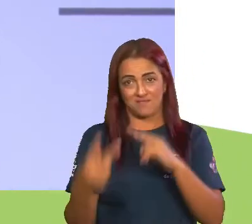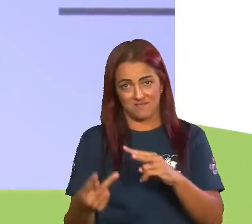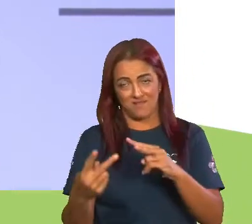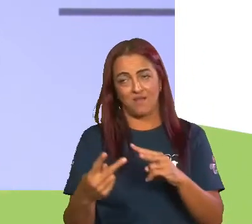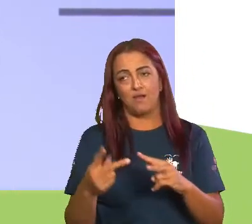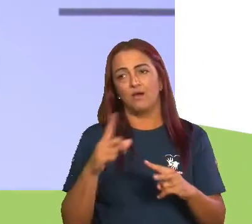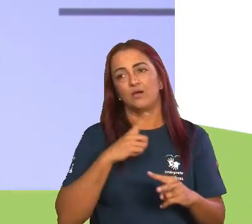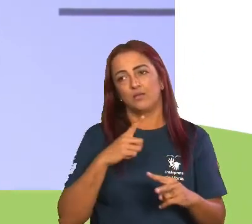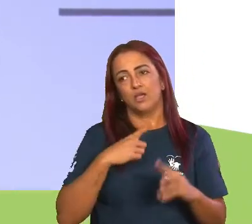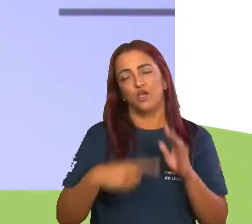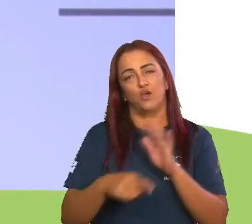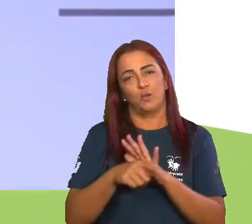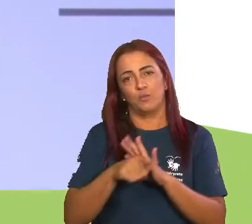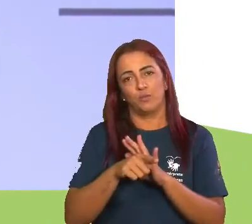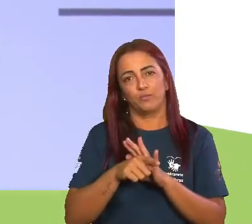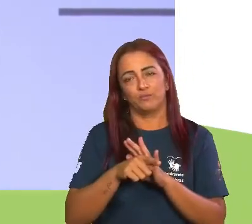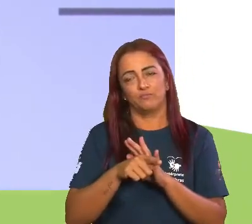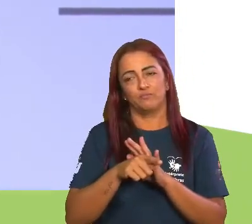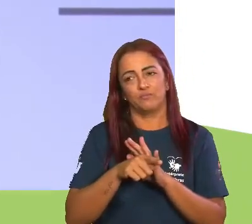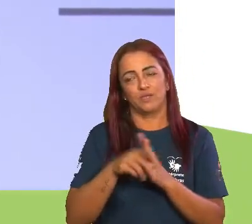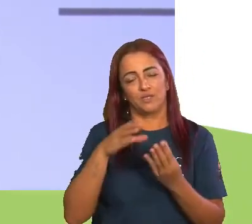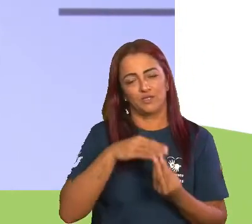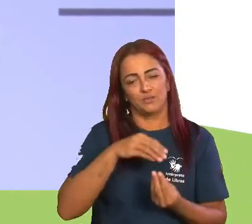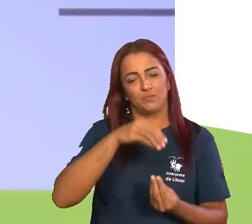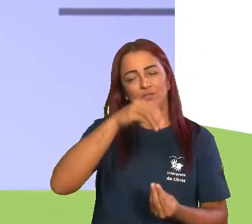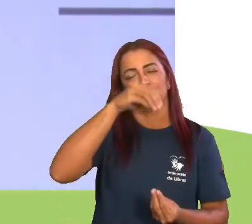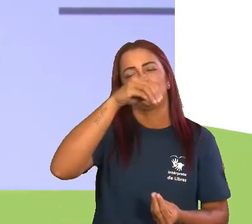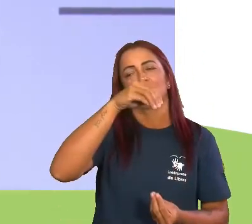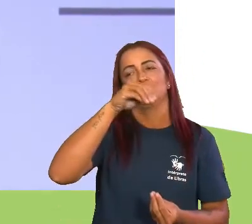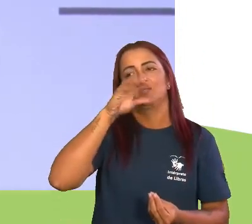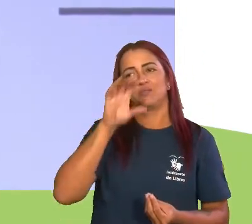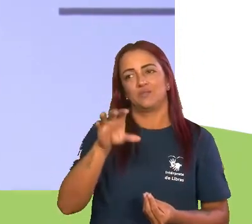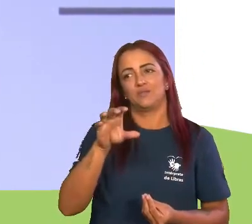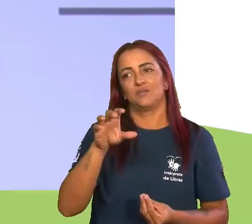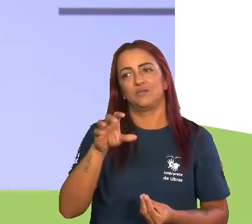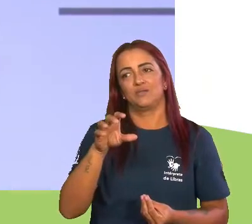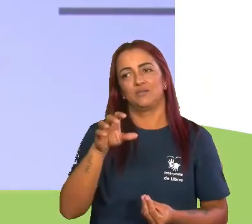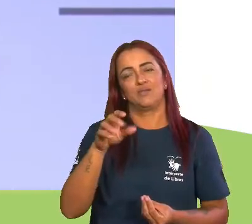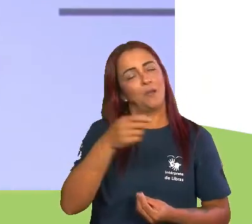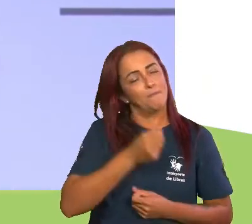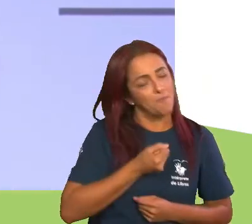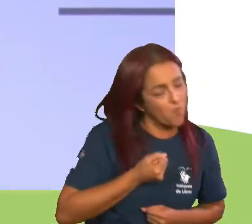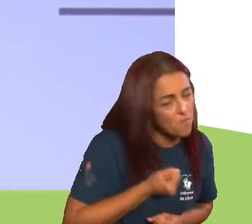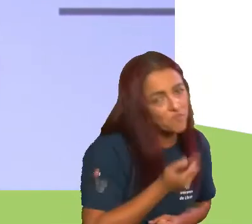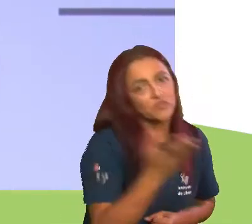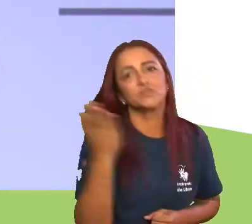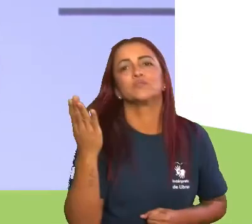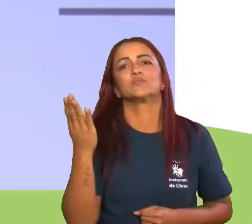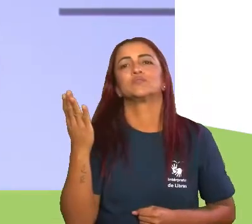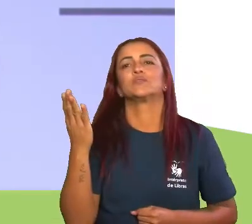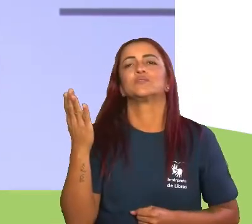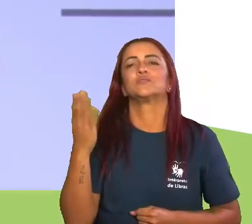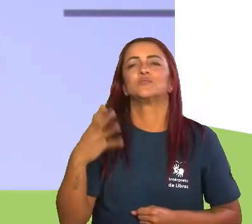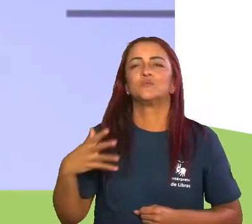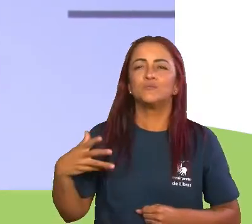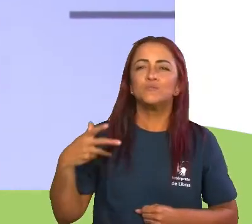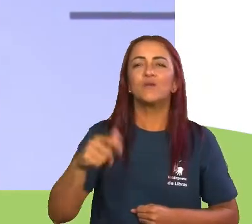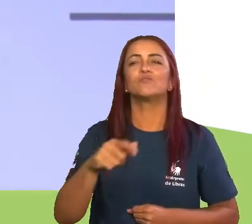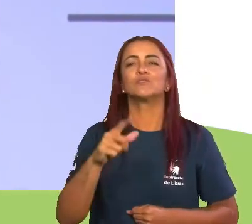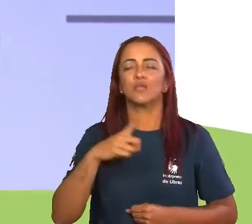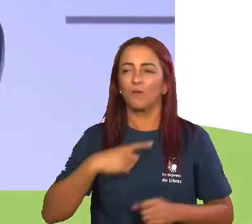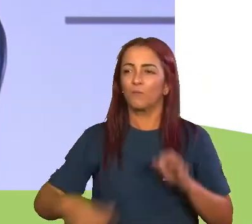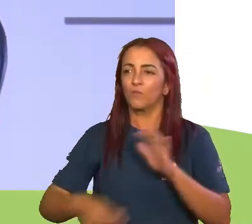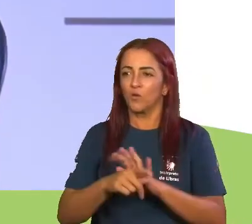ela está espiritualmente, Bela, e isso que eu vou dizer é por vocês, e isso é para o que se